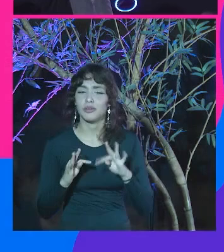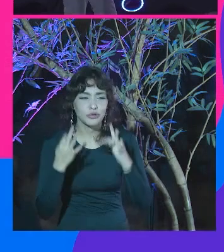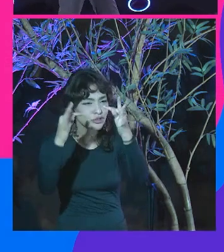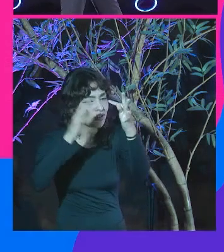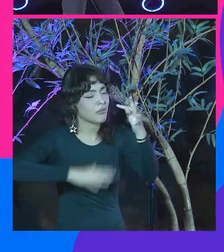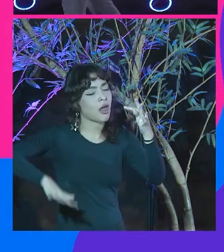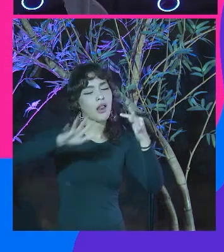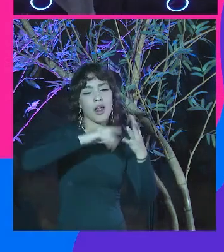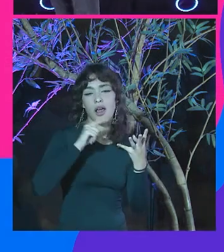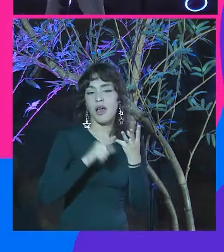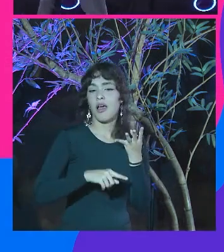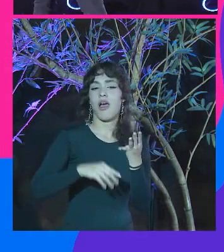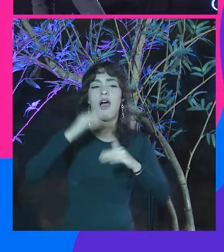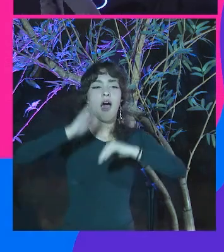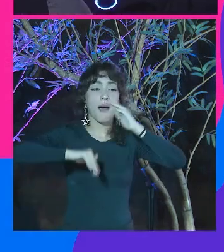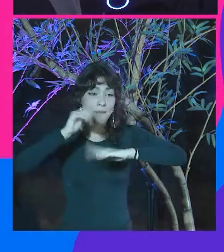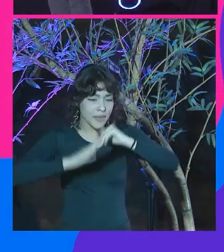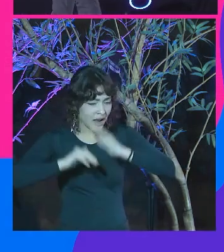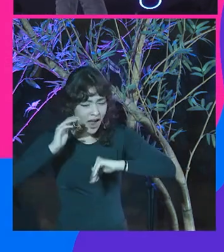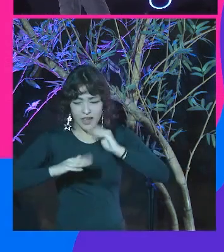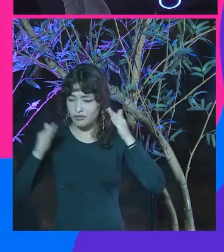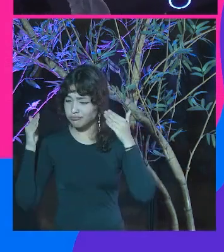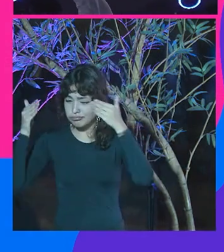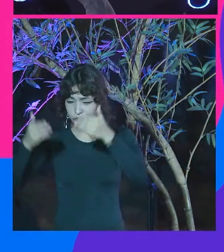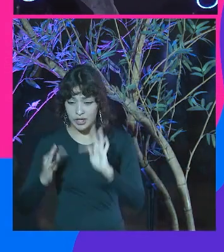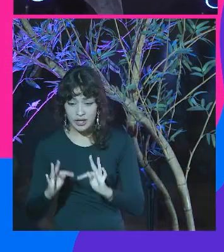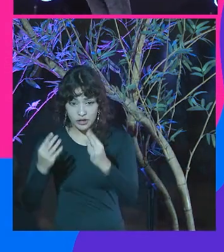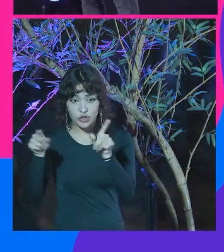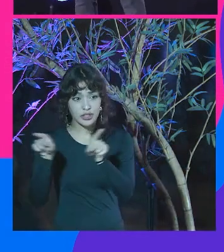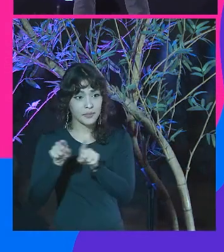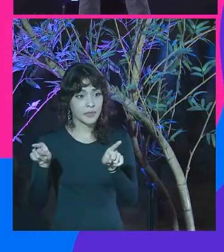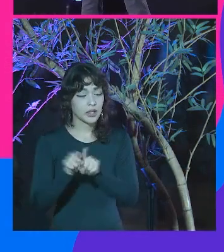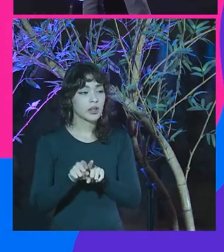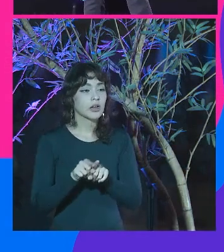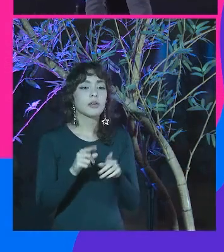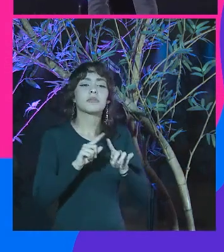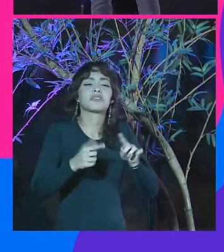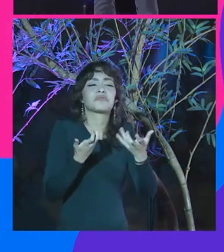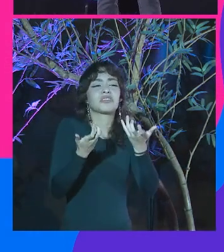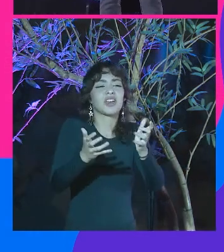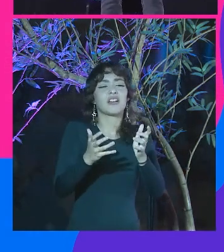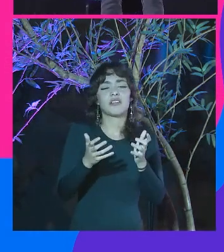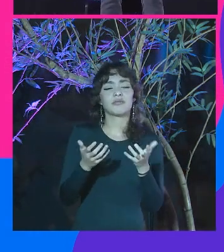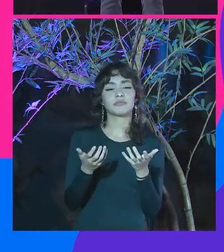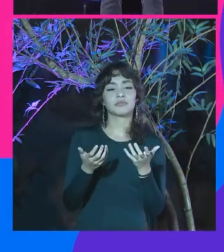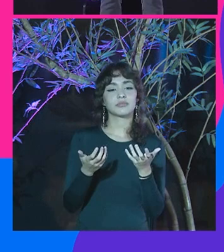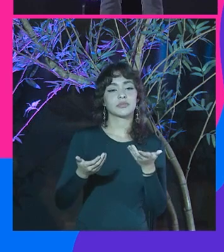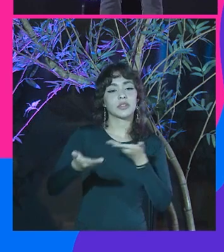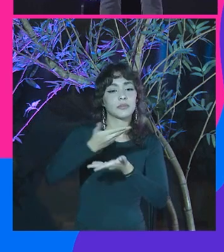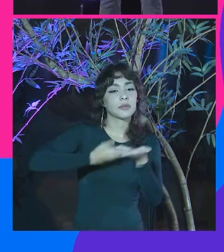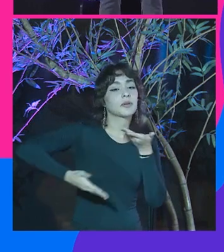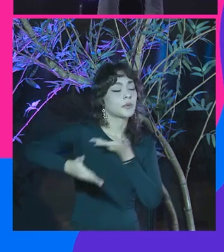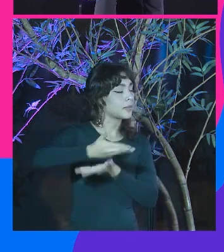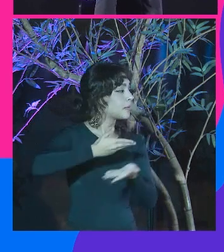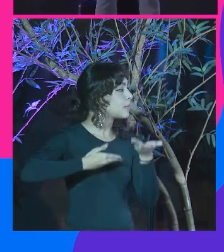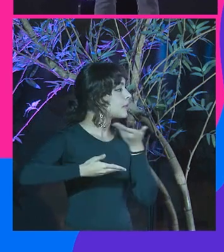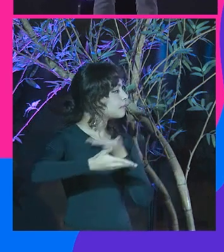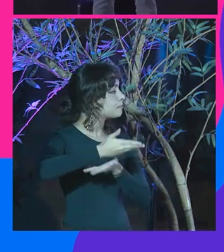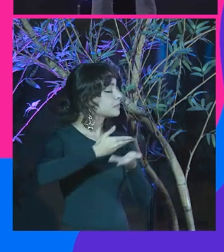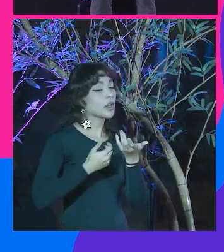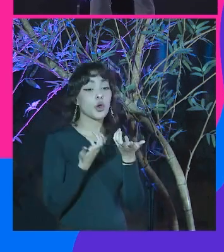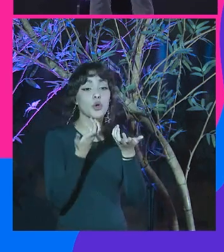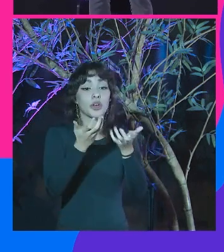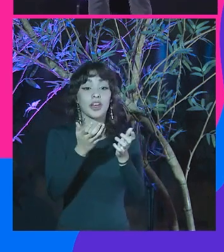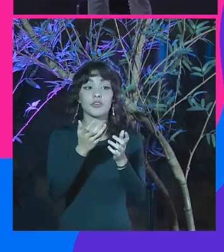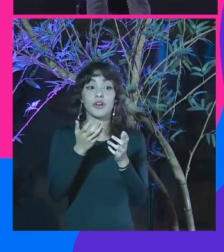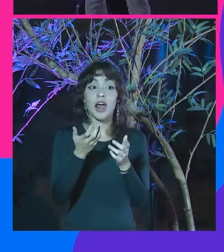tecnologia, tem aplicações específicas dessas tecnologias. Mas eu não quero falar do centro, eu não quero falar da técnica, eu quero falar do que está em volta,